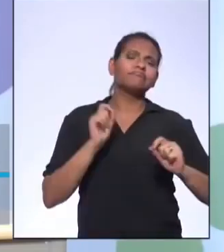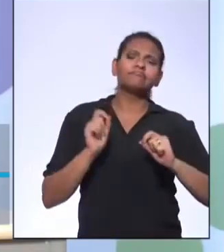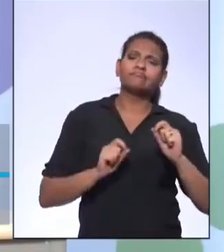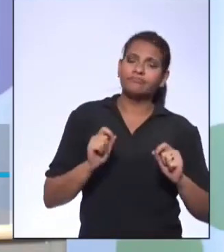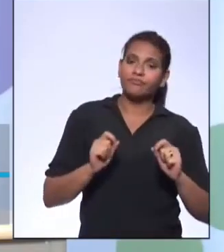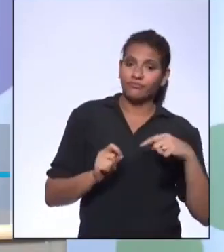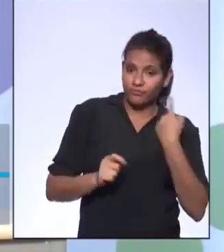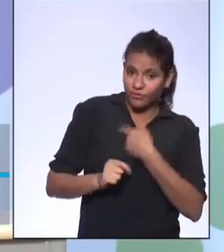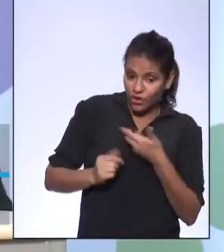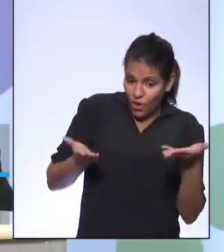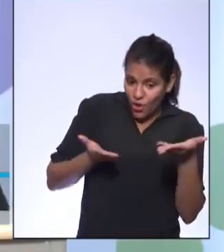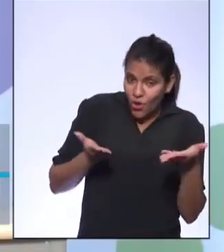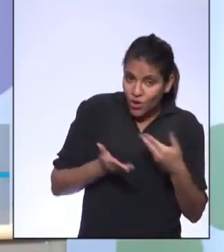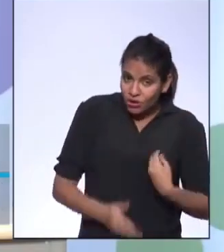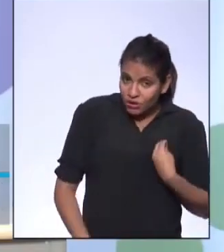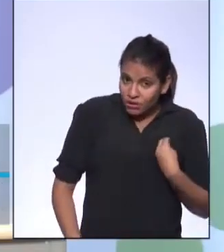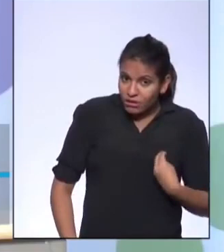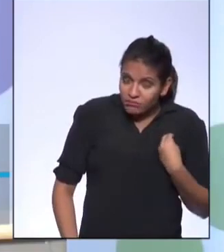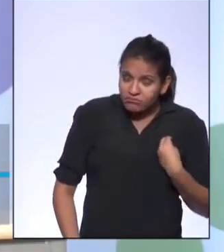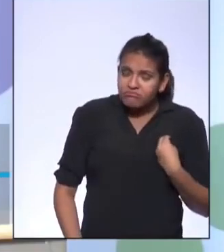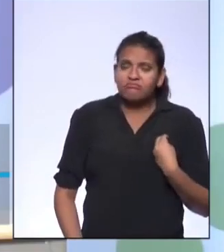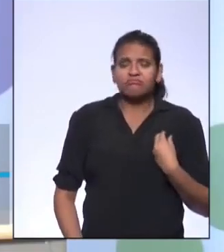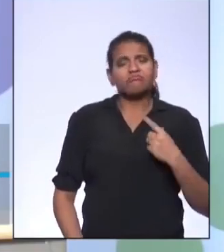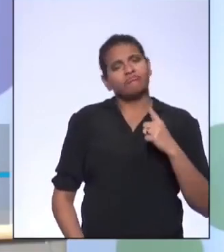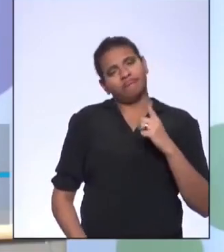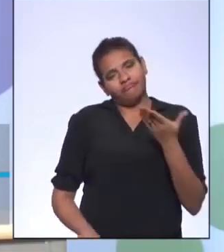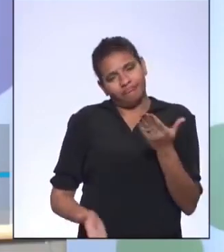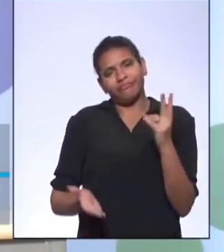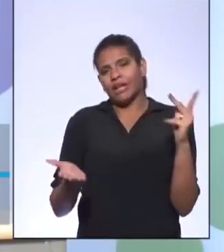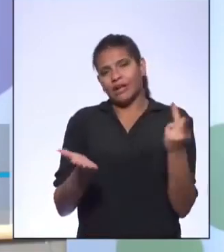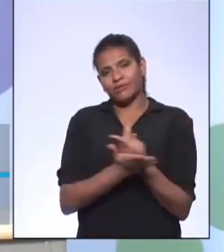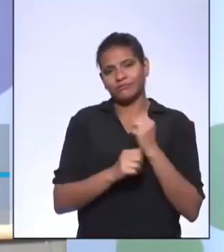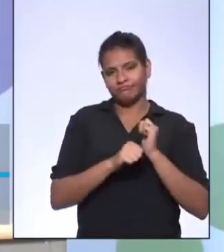nós vivemos hoje. Devido à necessidade de isolamento